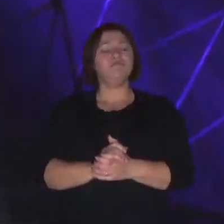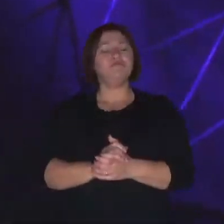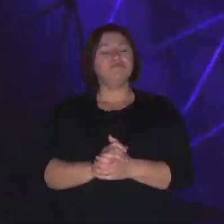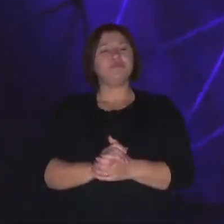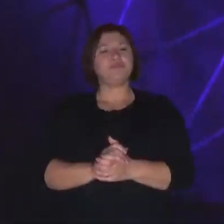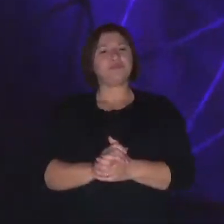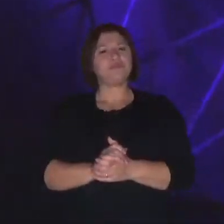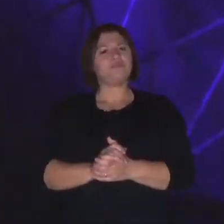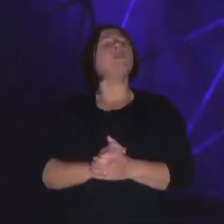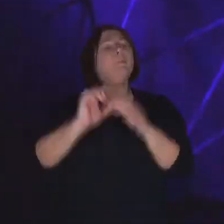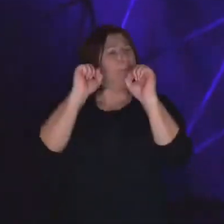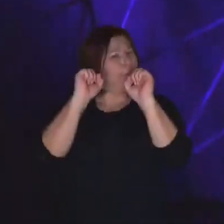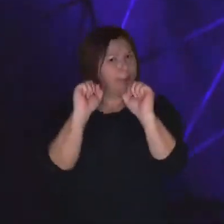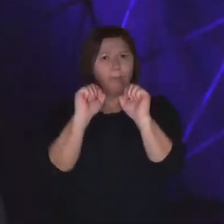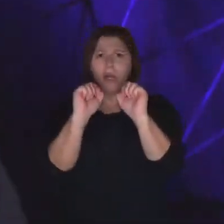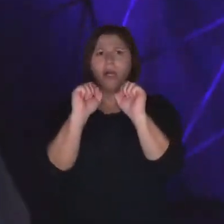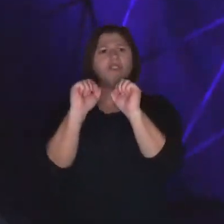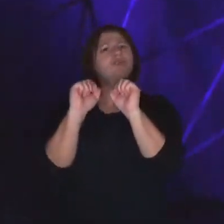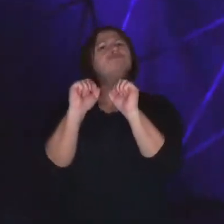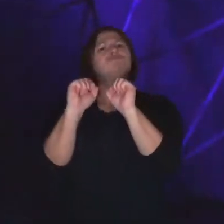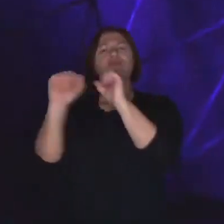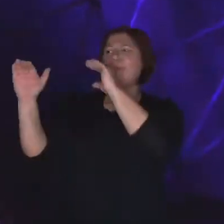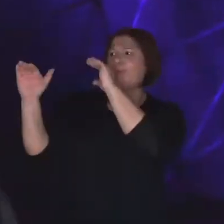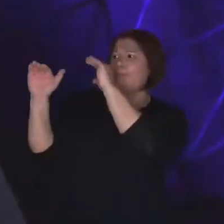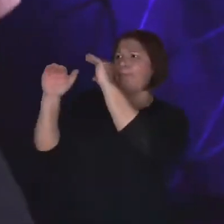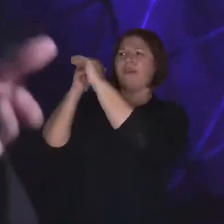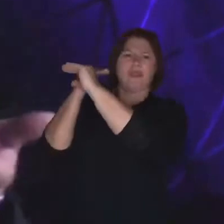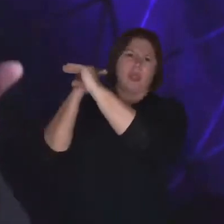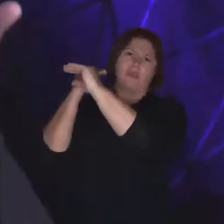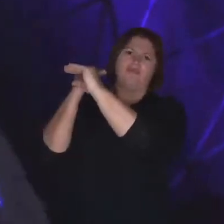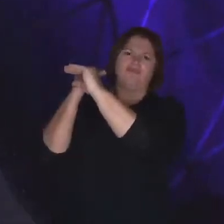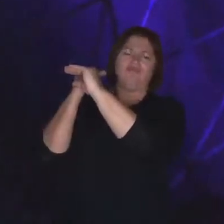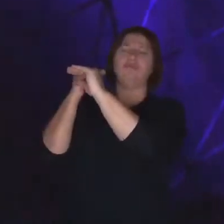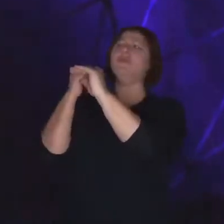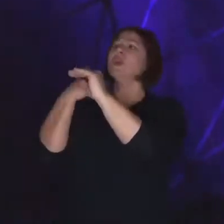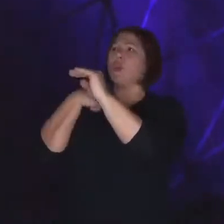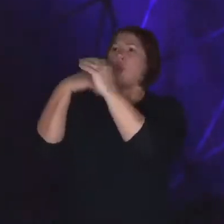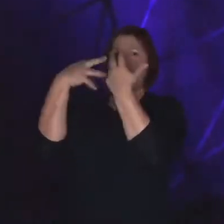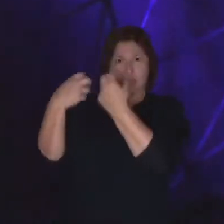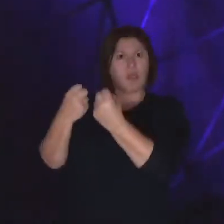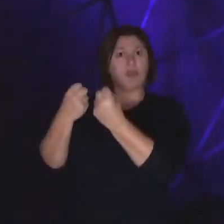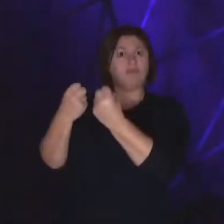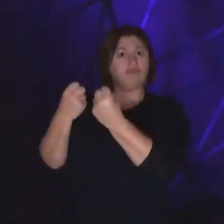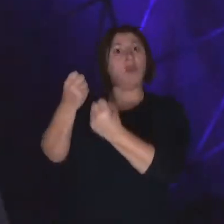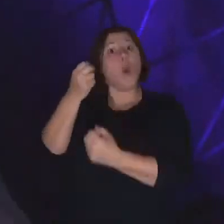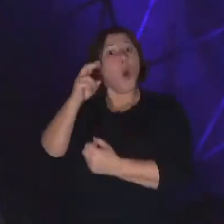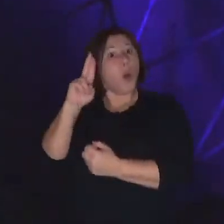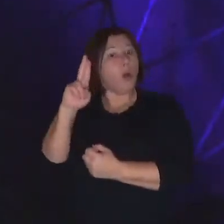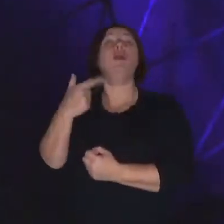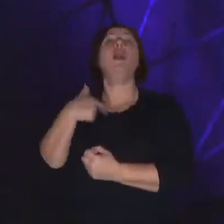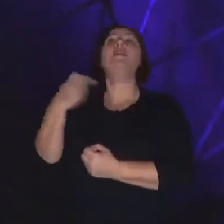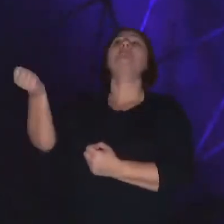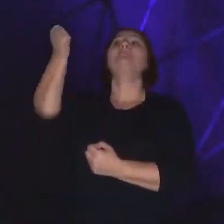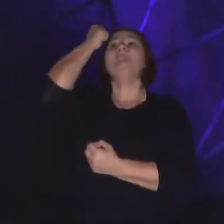Escreva aí no chat: Eu aceito. Ou eu volto. Eu creio